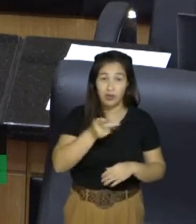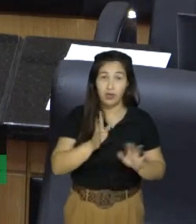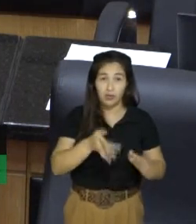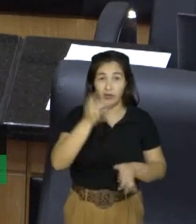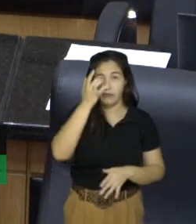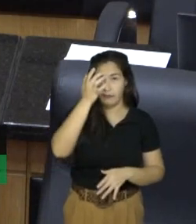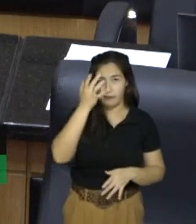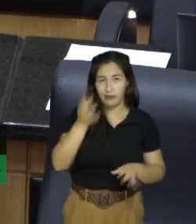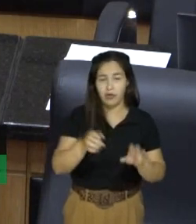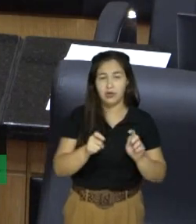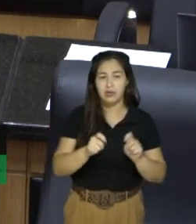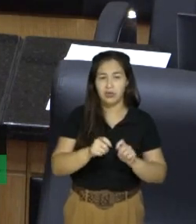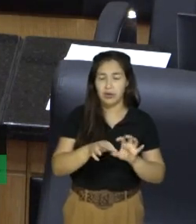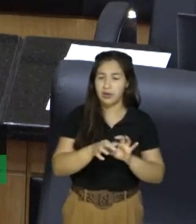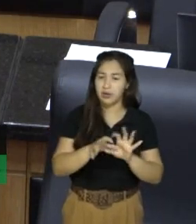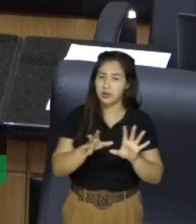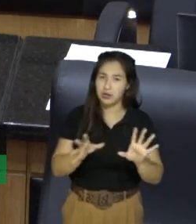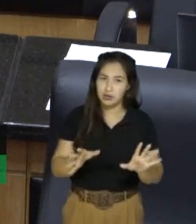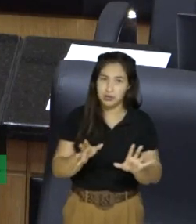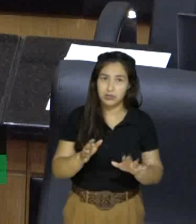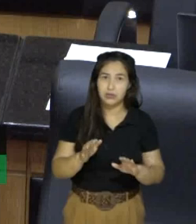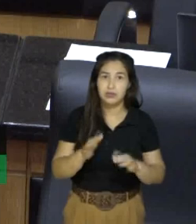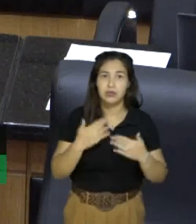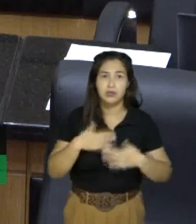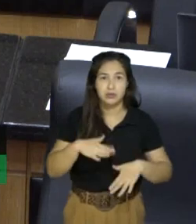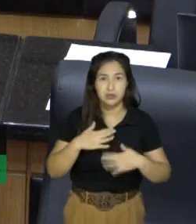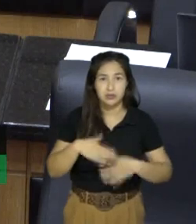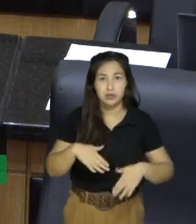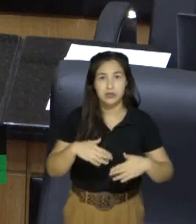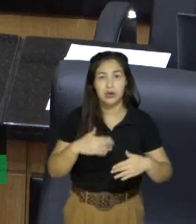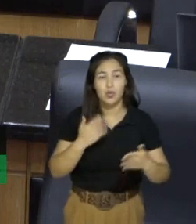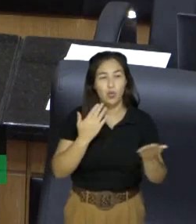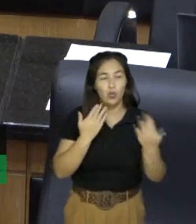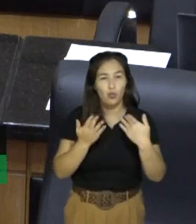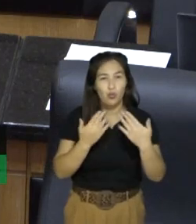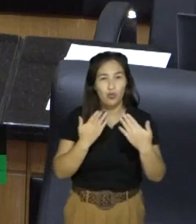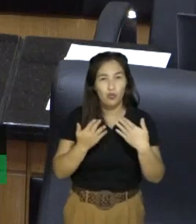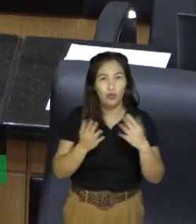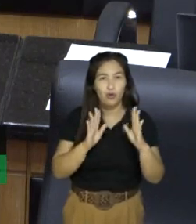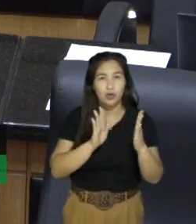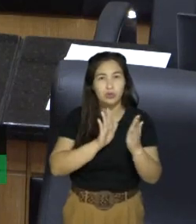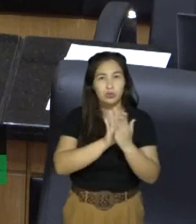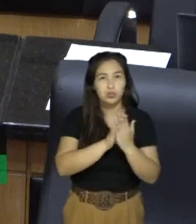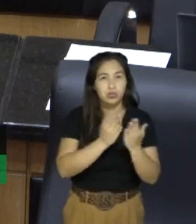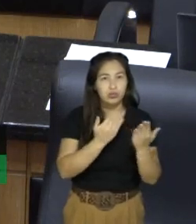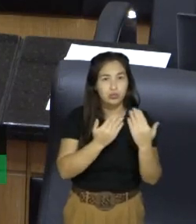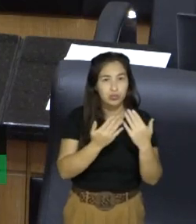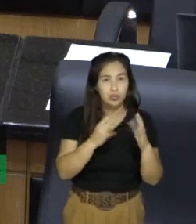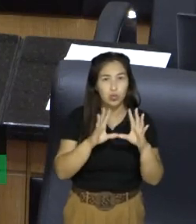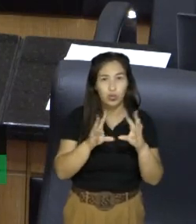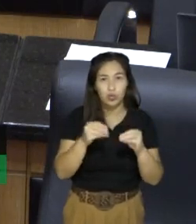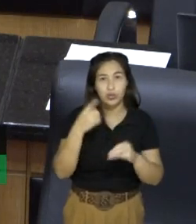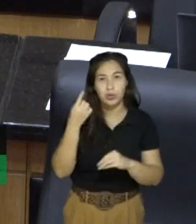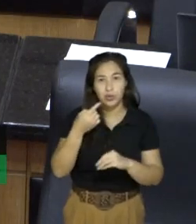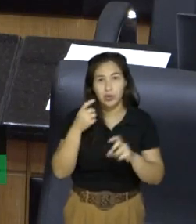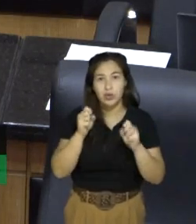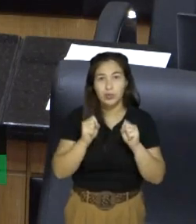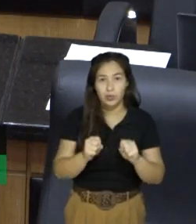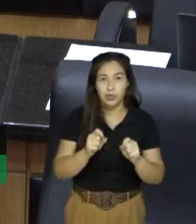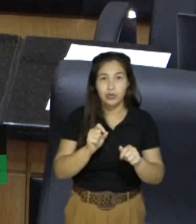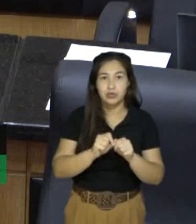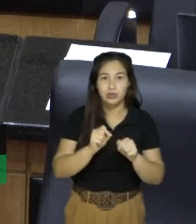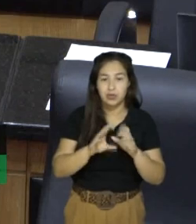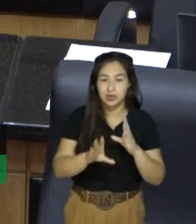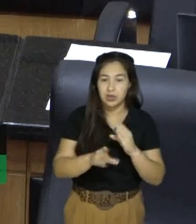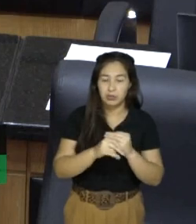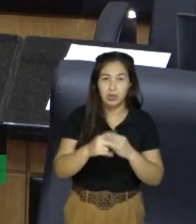tranquilidade muito diálogo muita conversa todo Deputado vai ter oportunidade de fazer as imensas Se